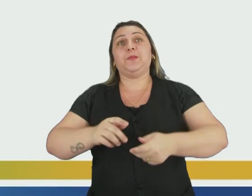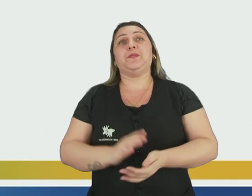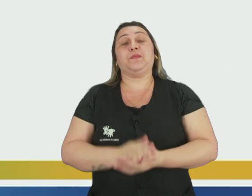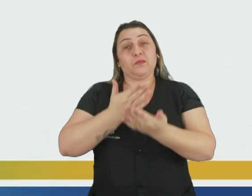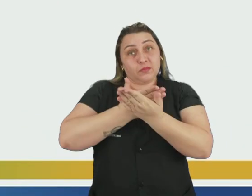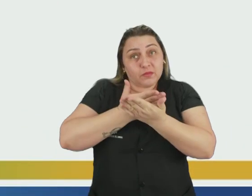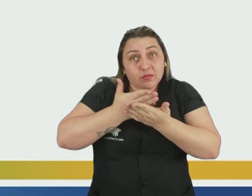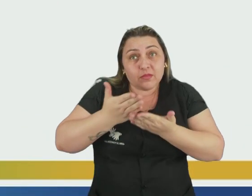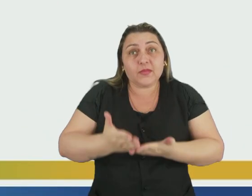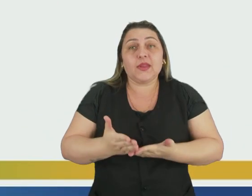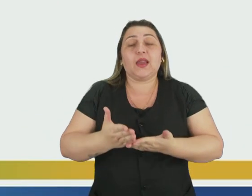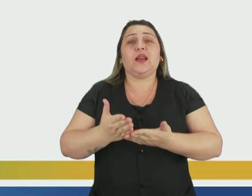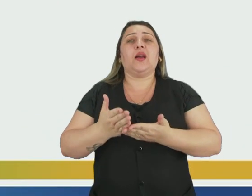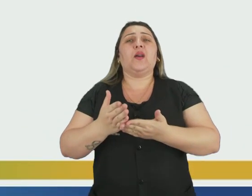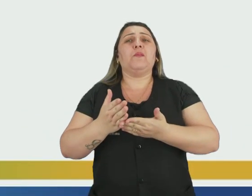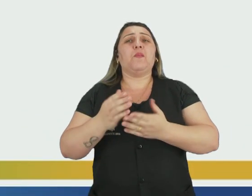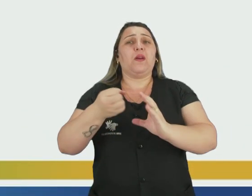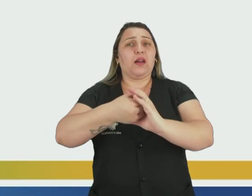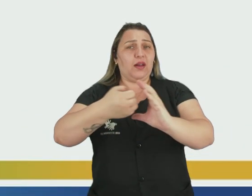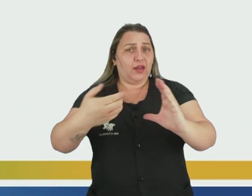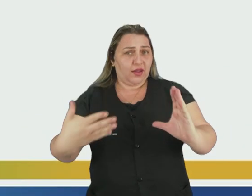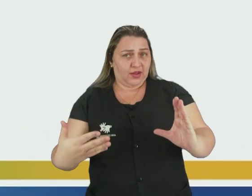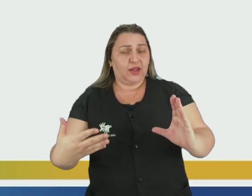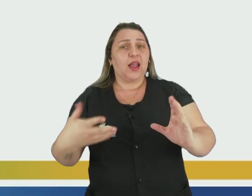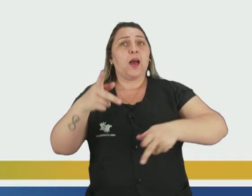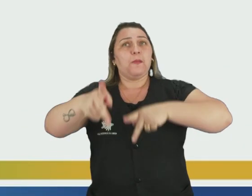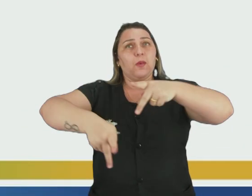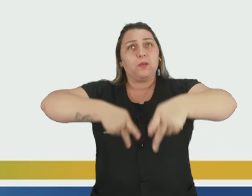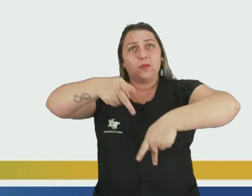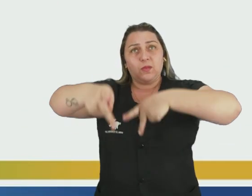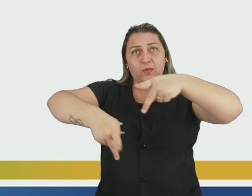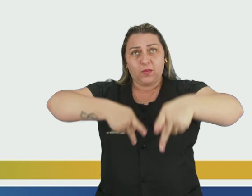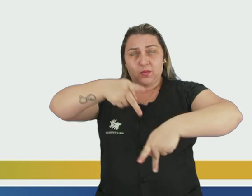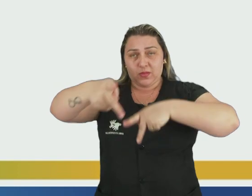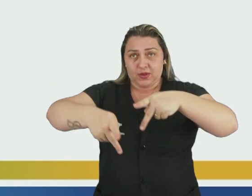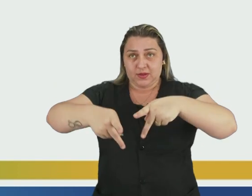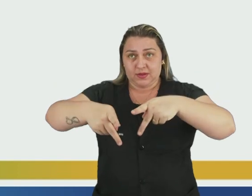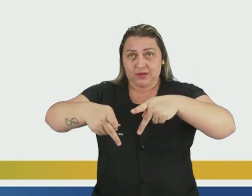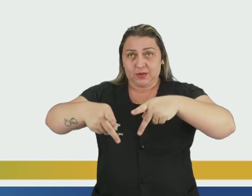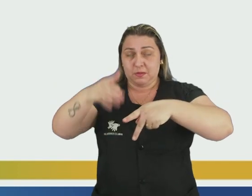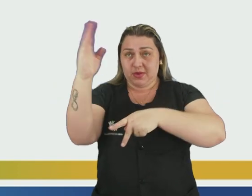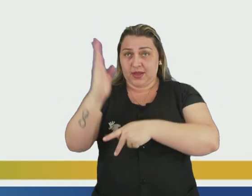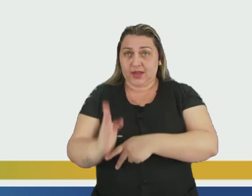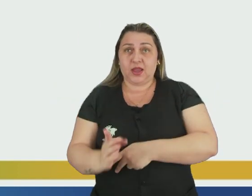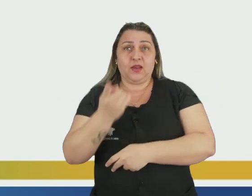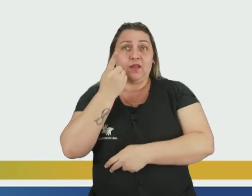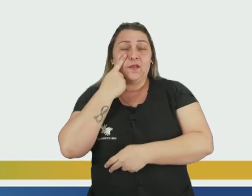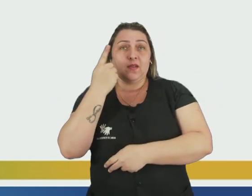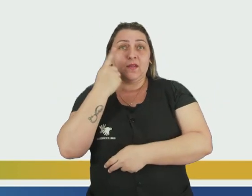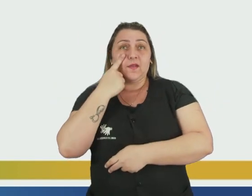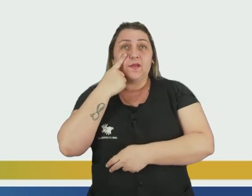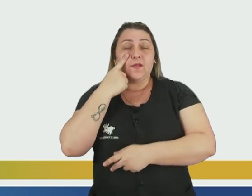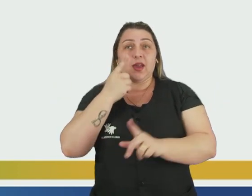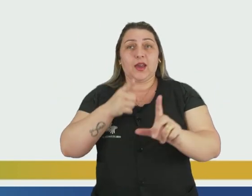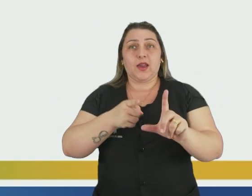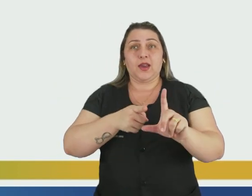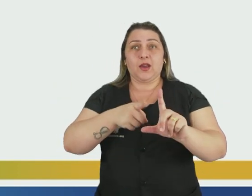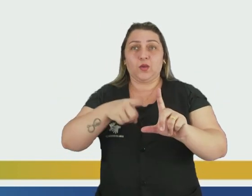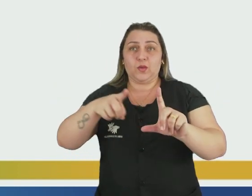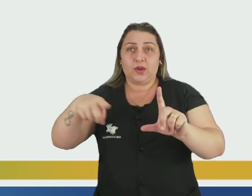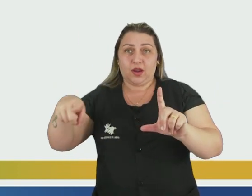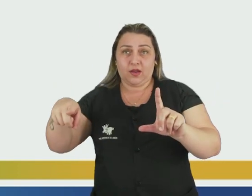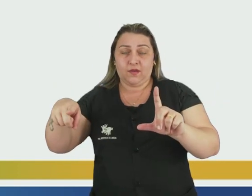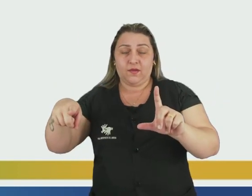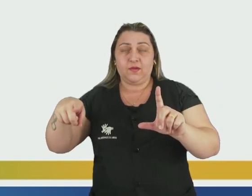Vamos iniciar por características da população brasileira. Observem aí no gráfico que se